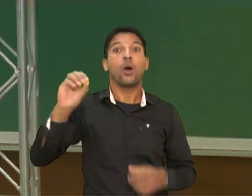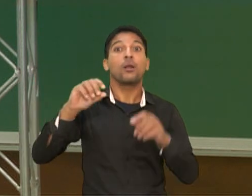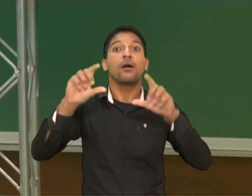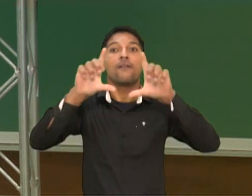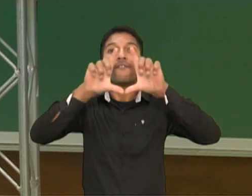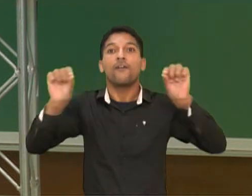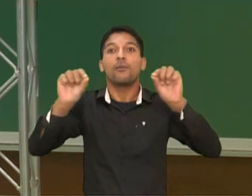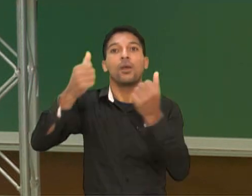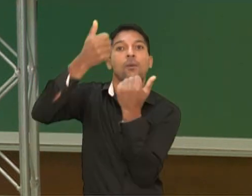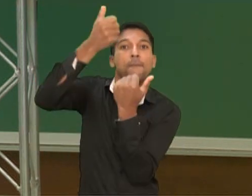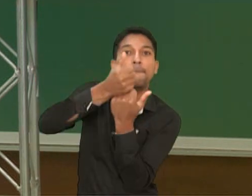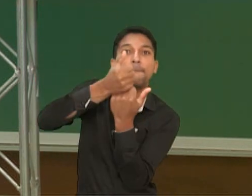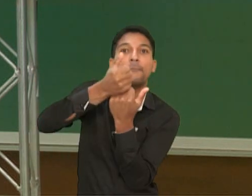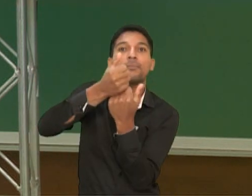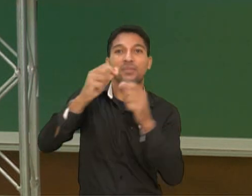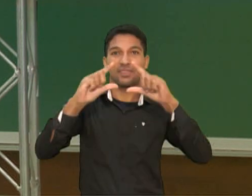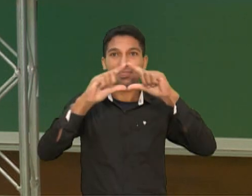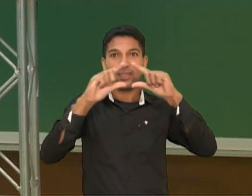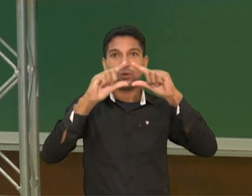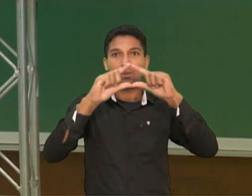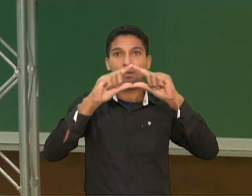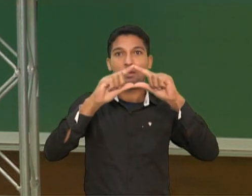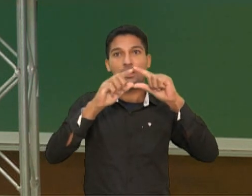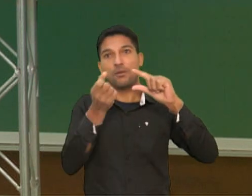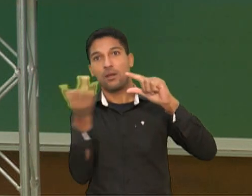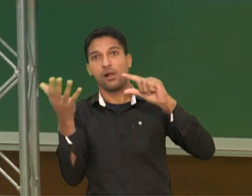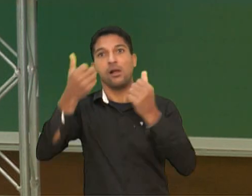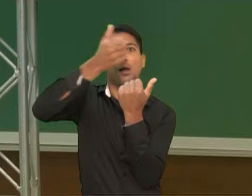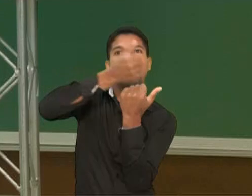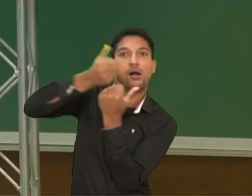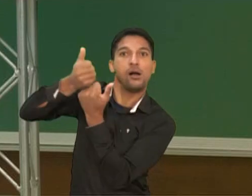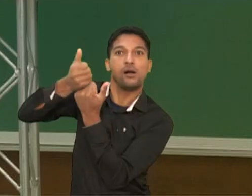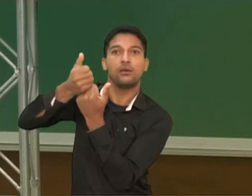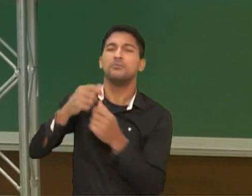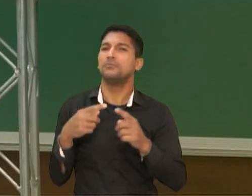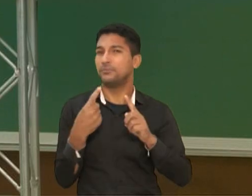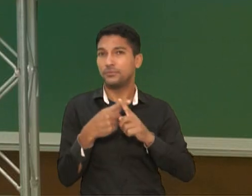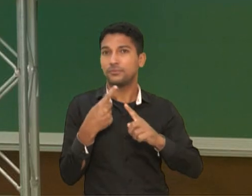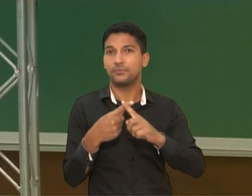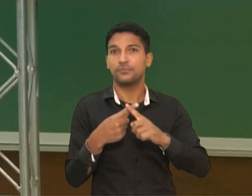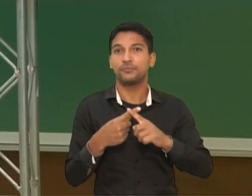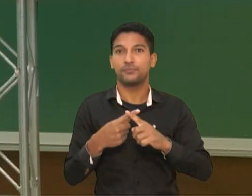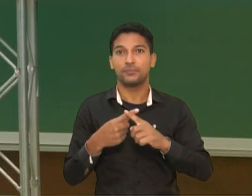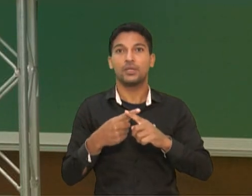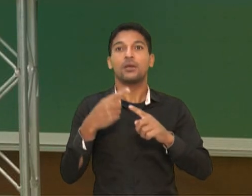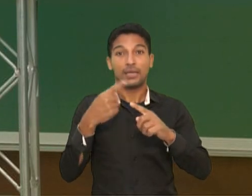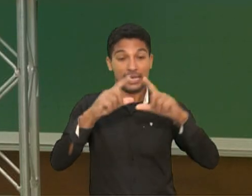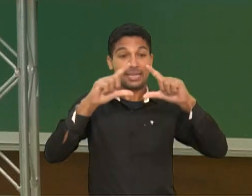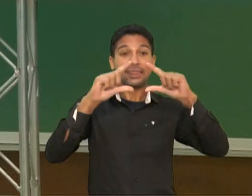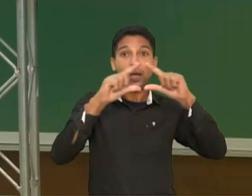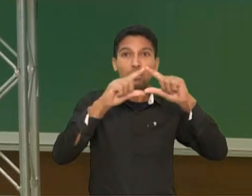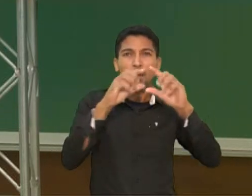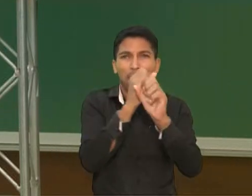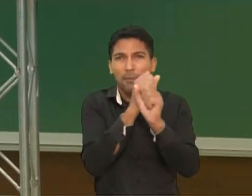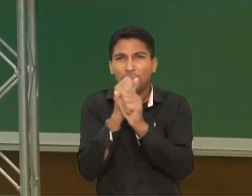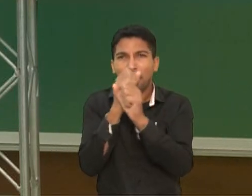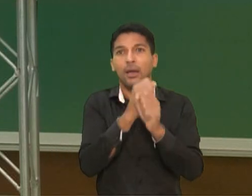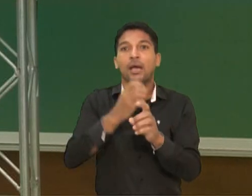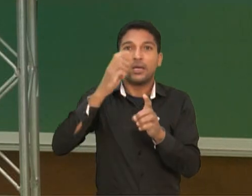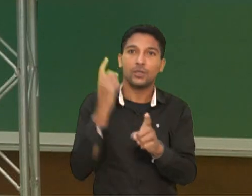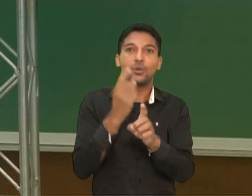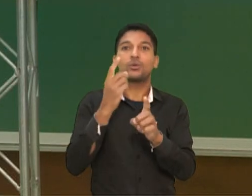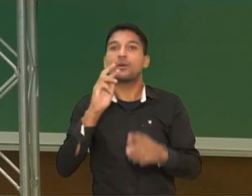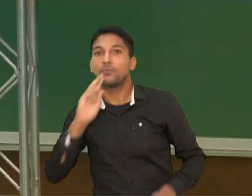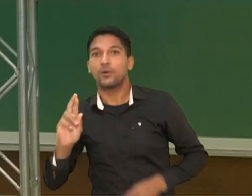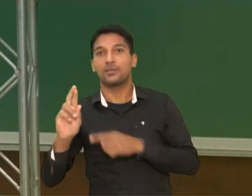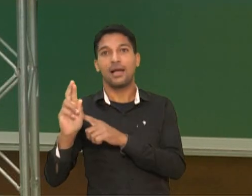na fórmula lá de delta. Por quê? Porque aí eu, calculando o valor do delta, eu consigo lá naquele primeiro